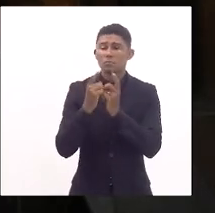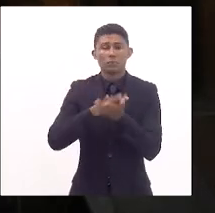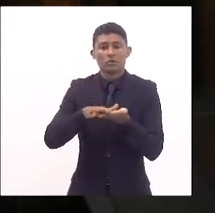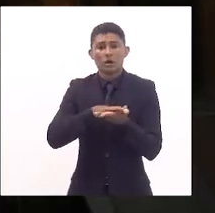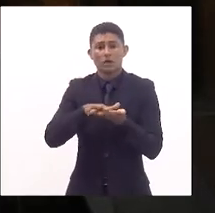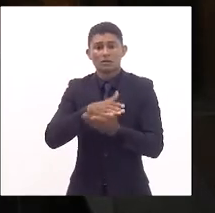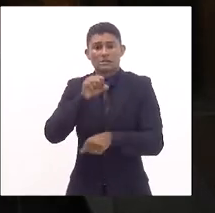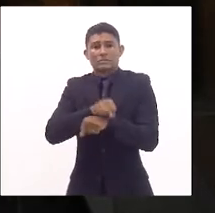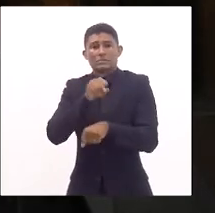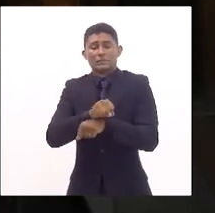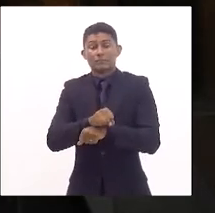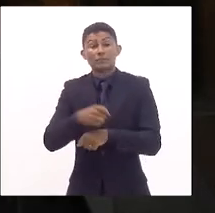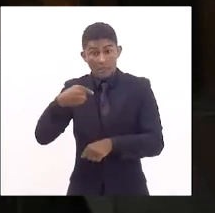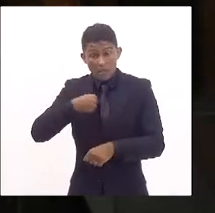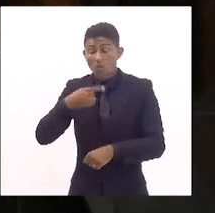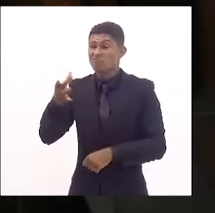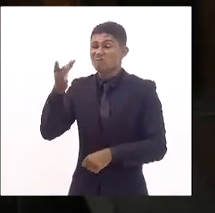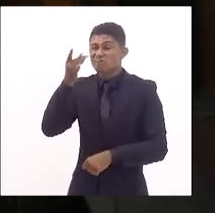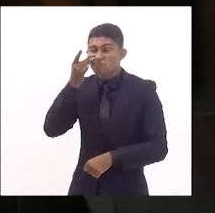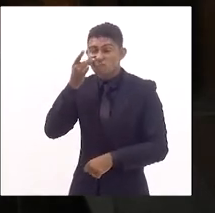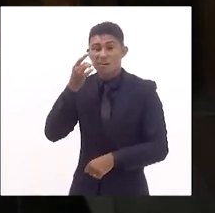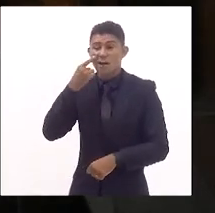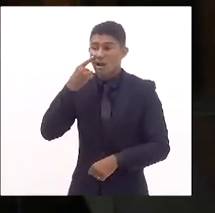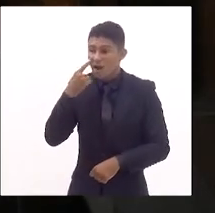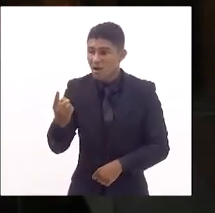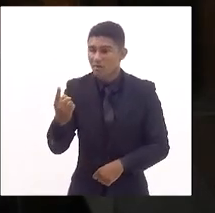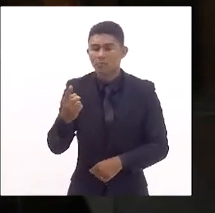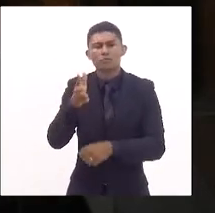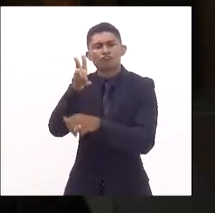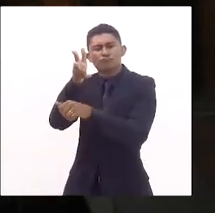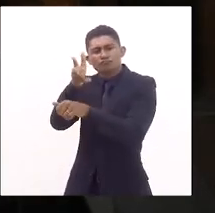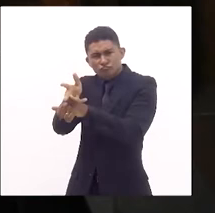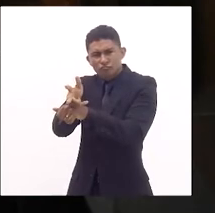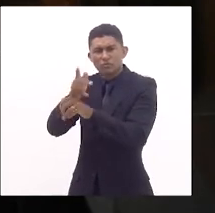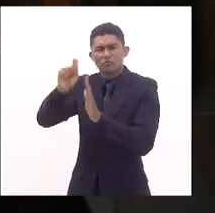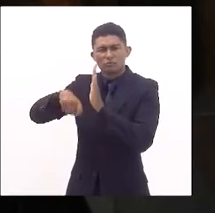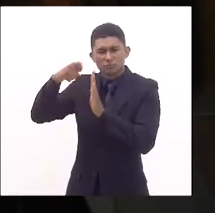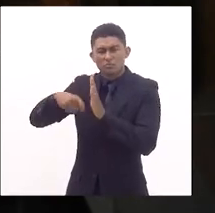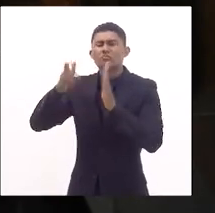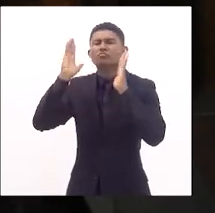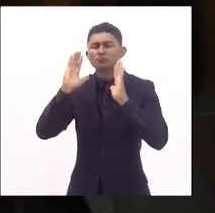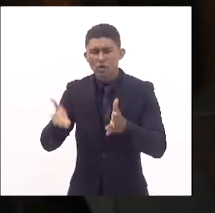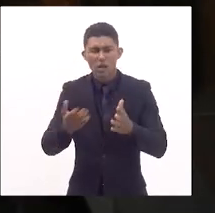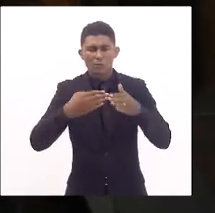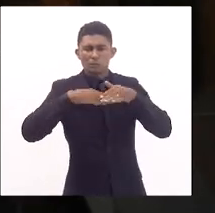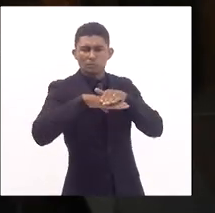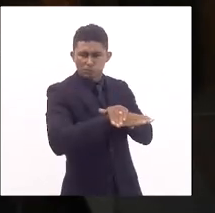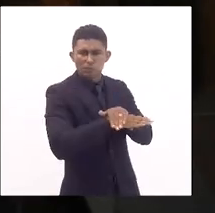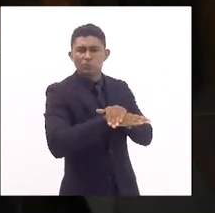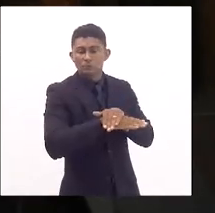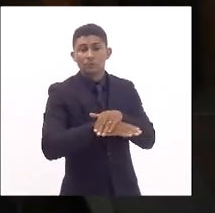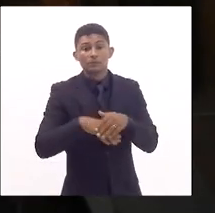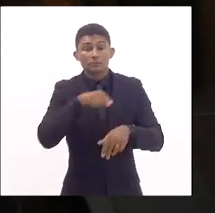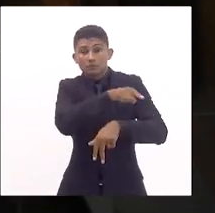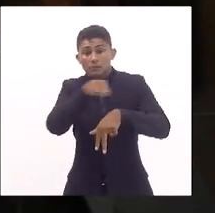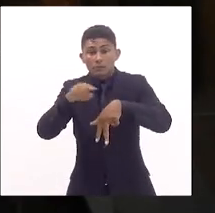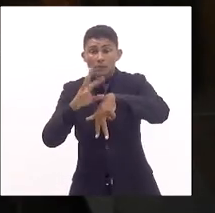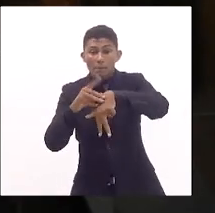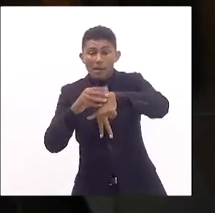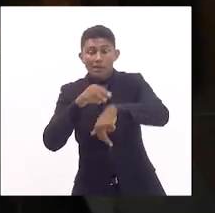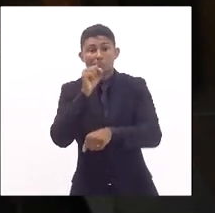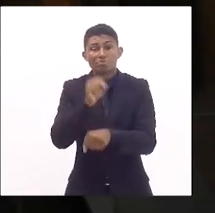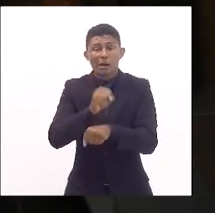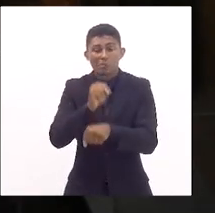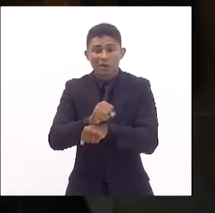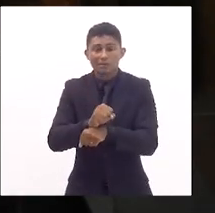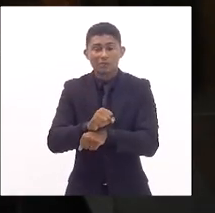e eu presenciei está filmado registrado paciente passaram 5 6